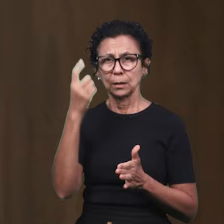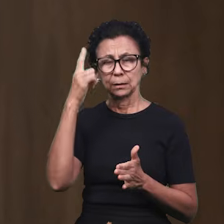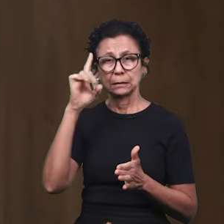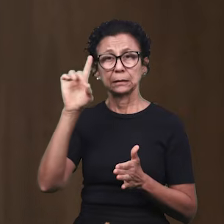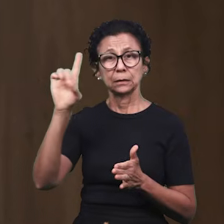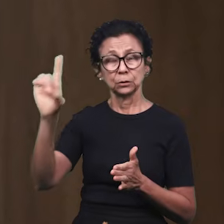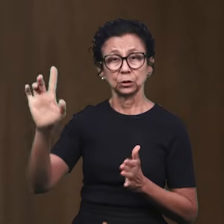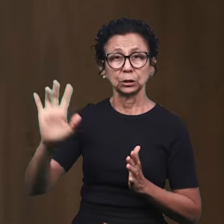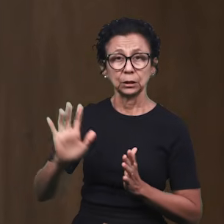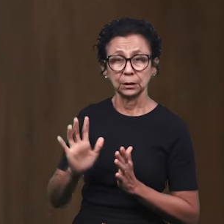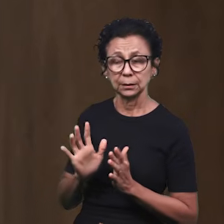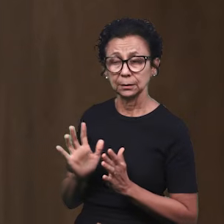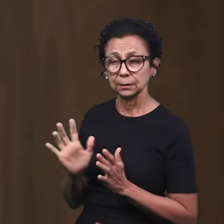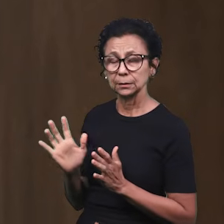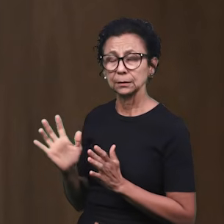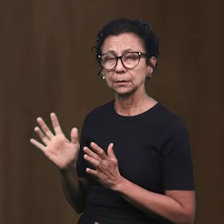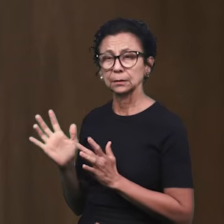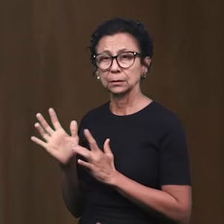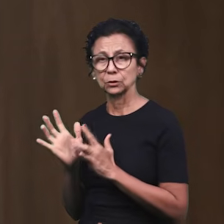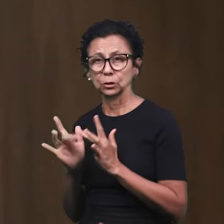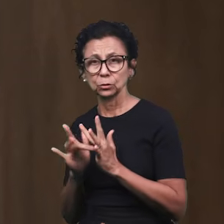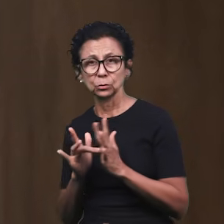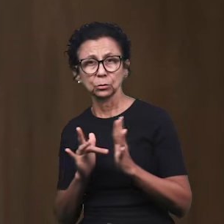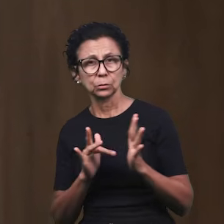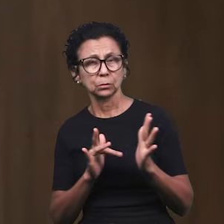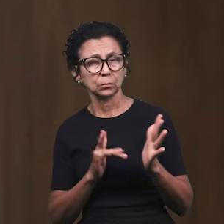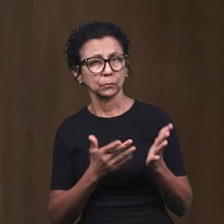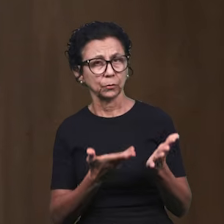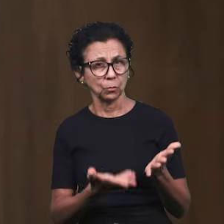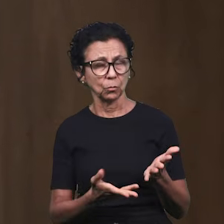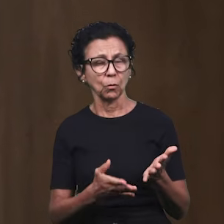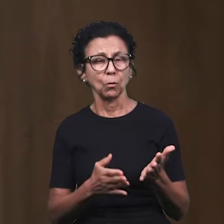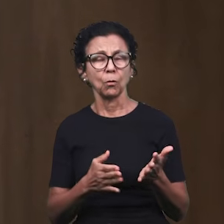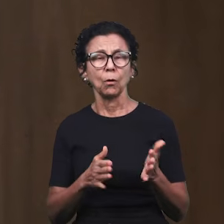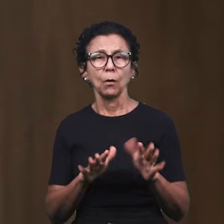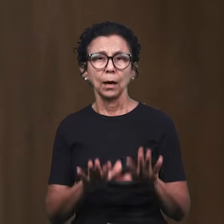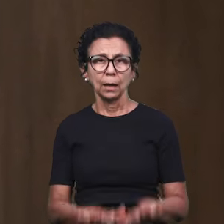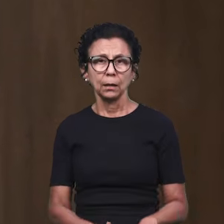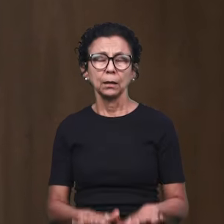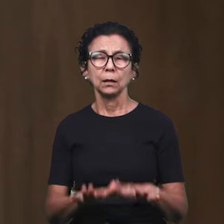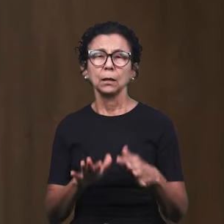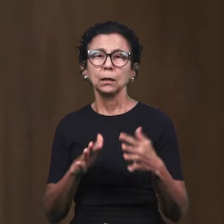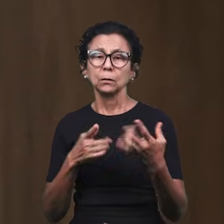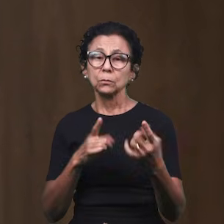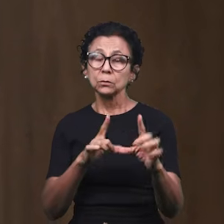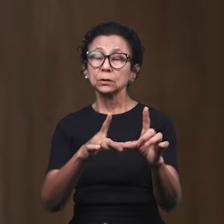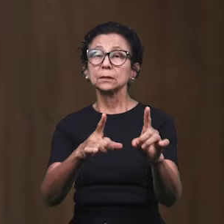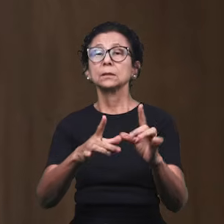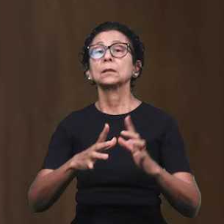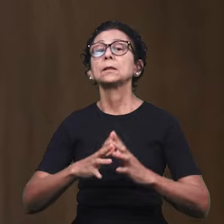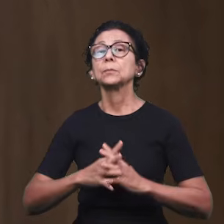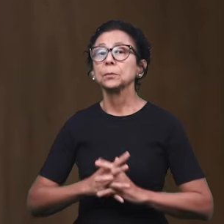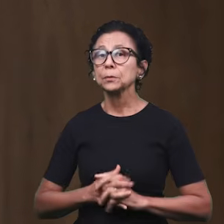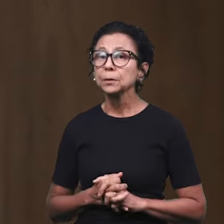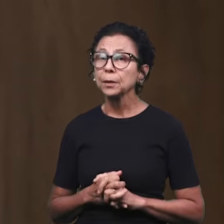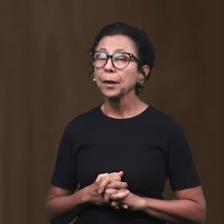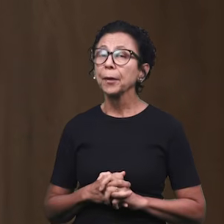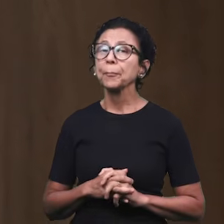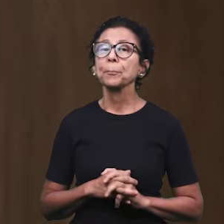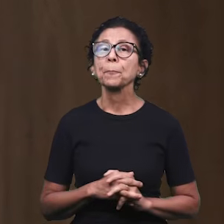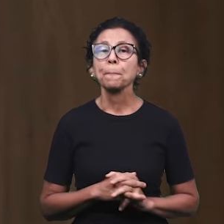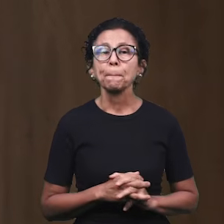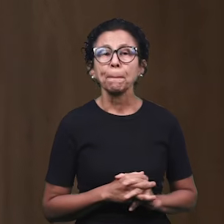Senhor passou com eles aqui na terra ainda. O Senhor entrou num barco e participou ali de uma